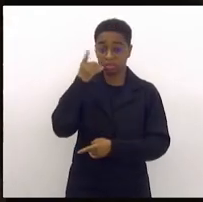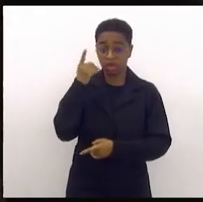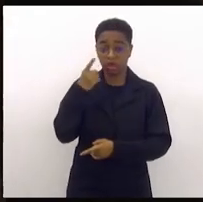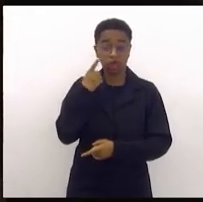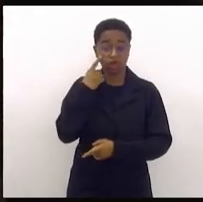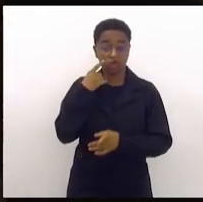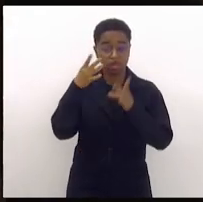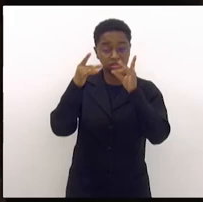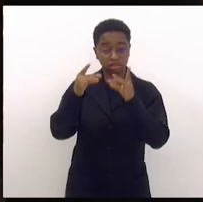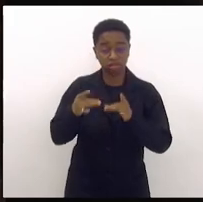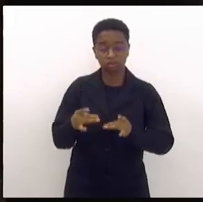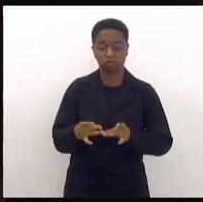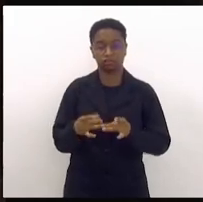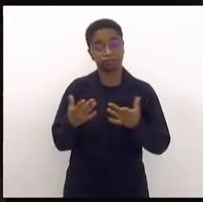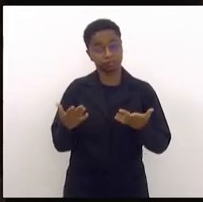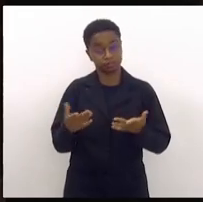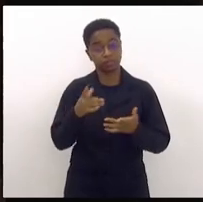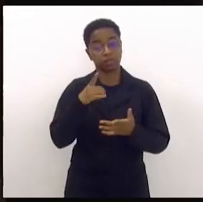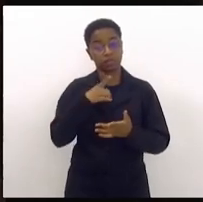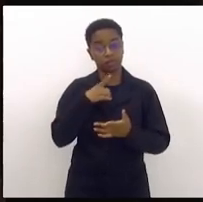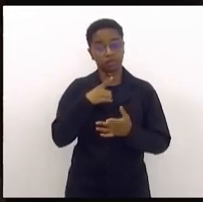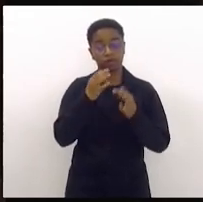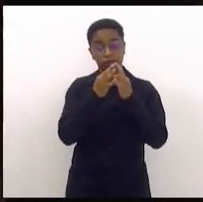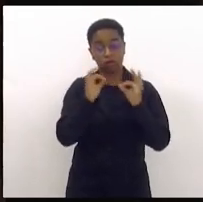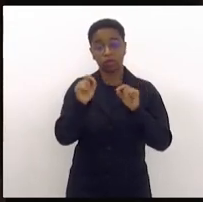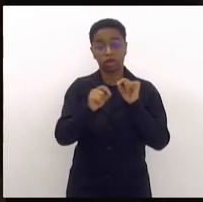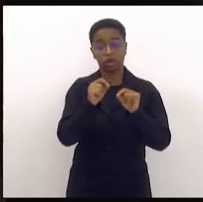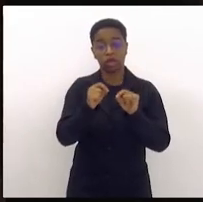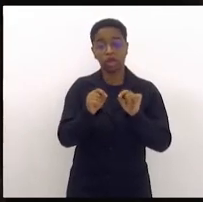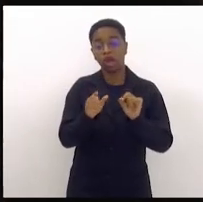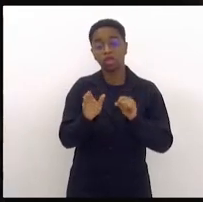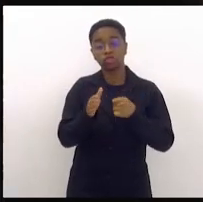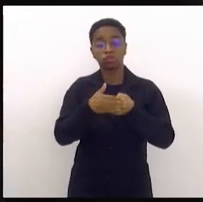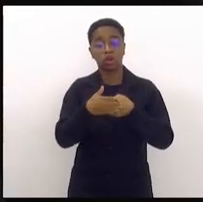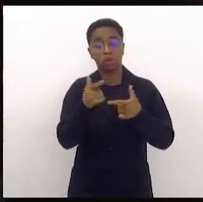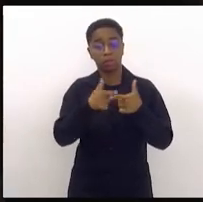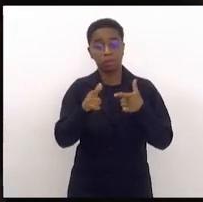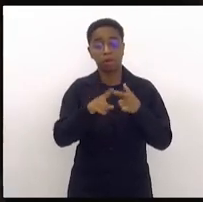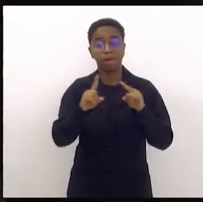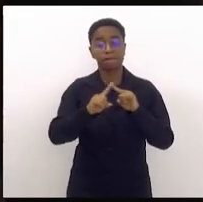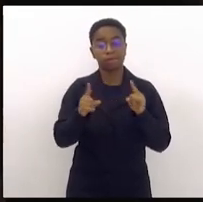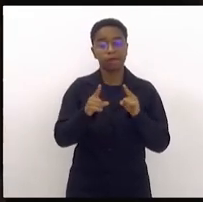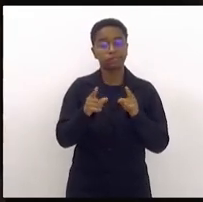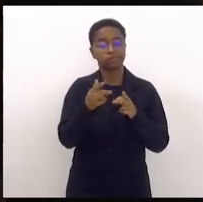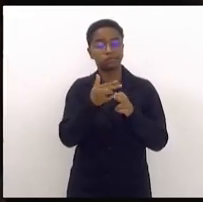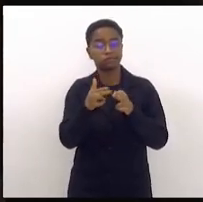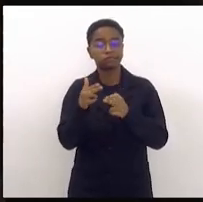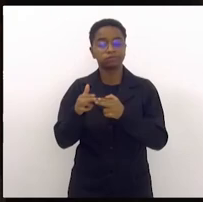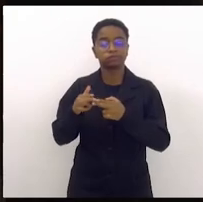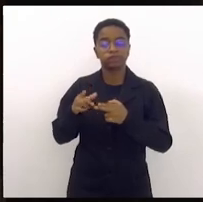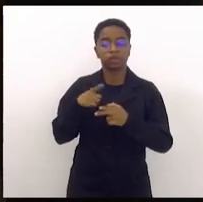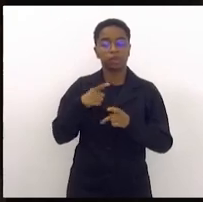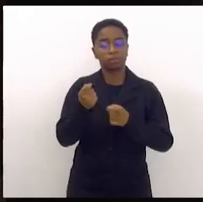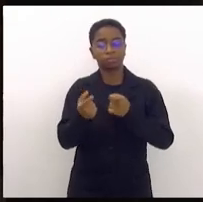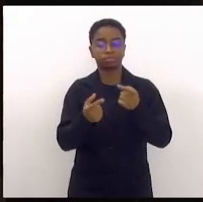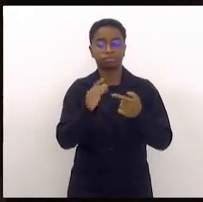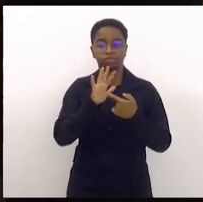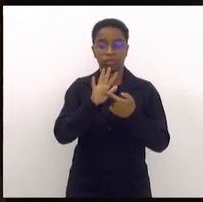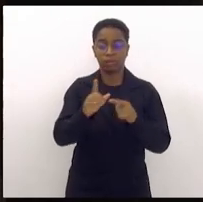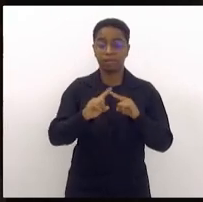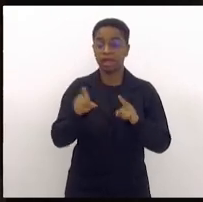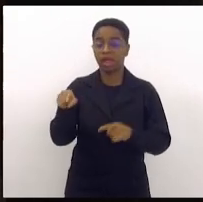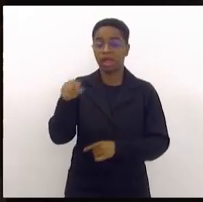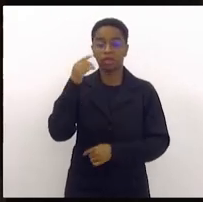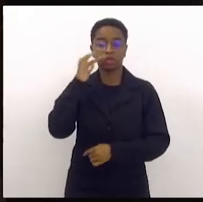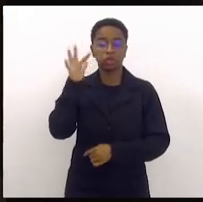tudo. É aquele velho ditado: esconderam o rato, mas deixaram o rabo do lado de fora, porra. Deixaram o rabo do lado de fora. Só que ela não